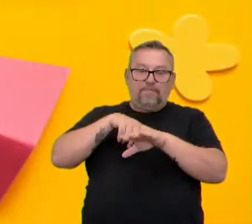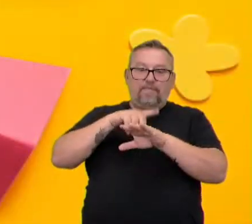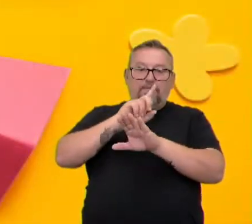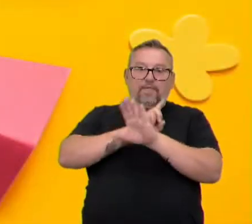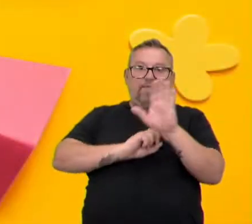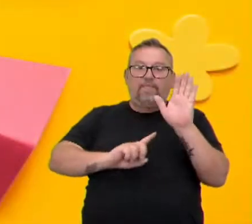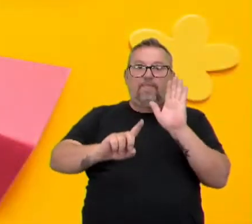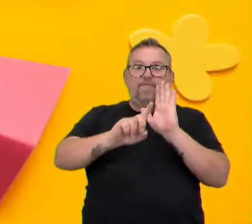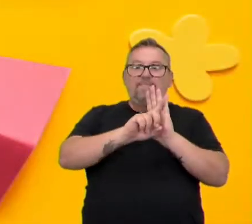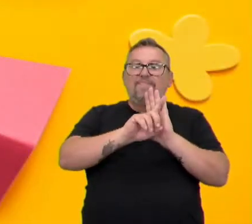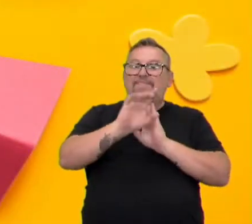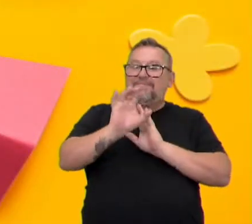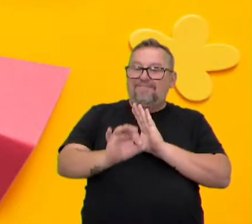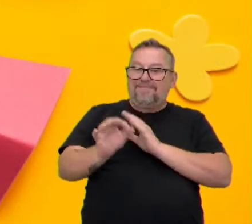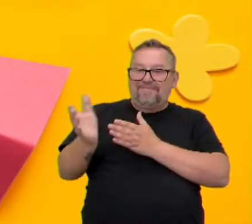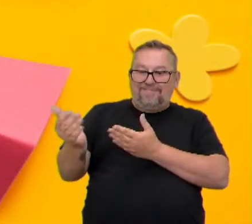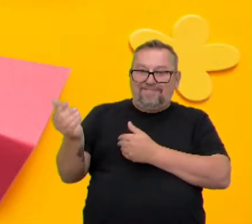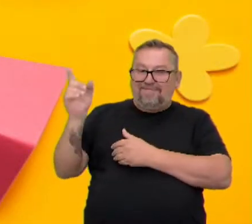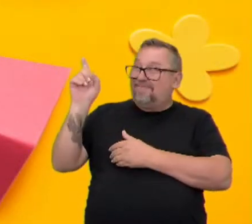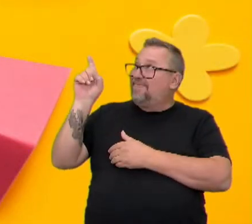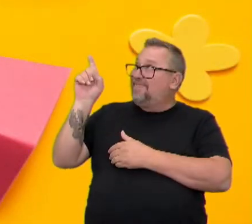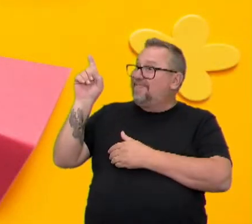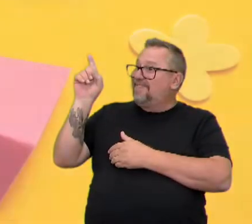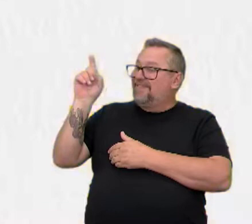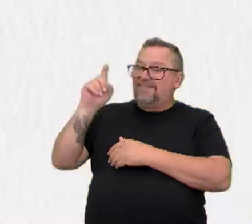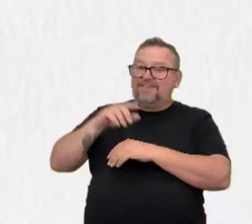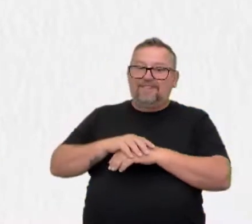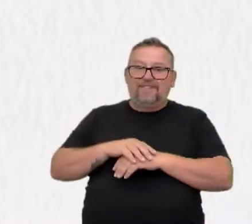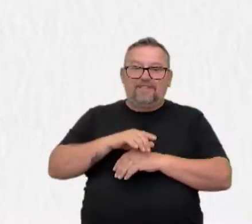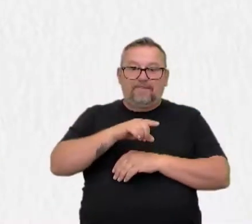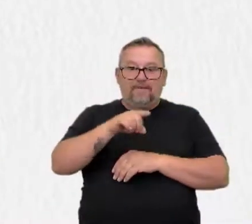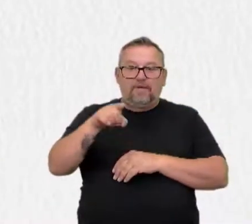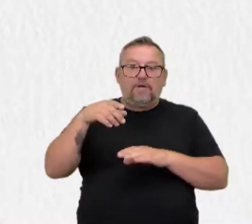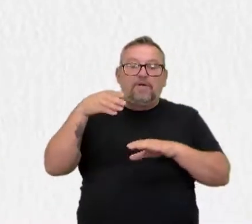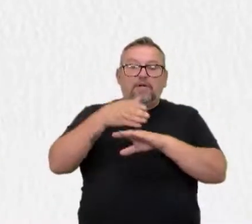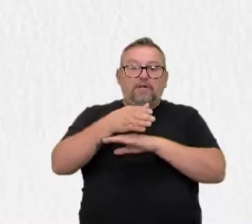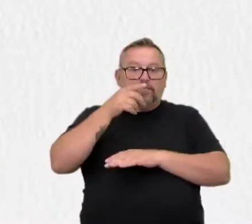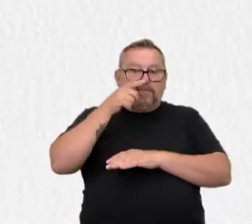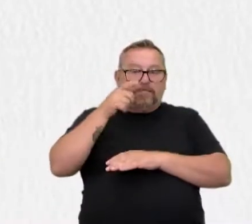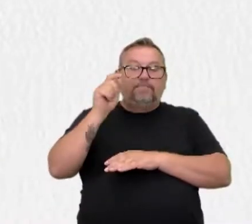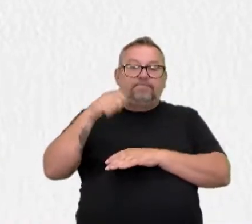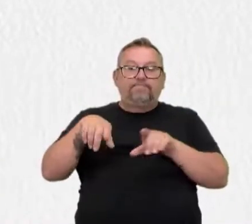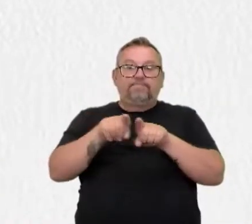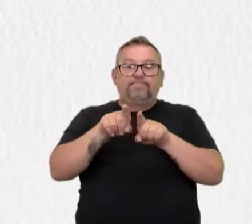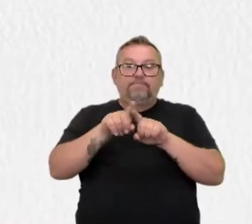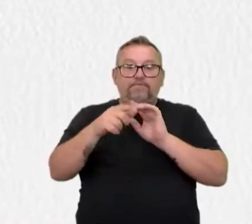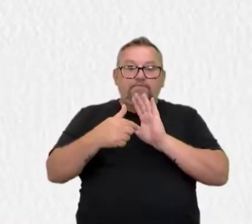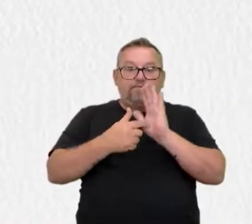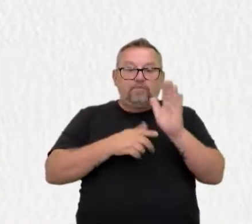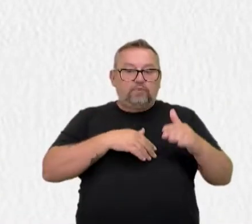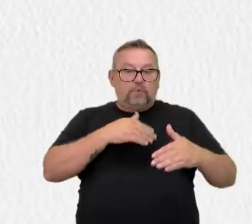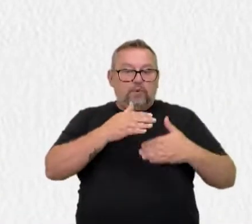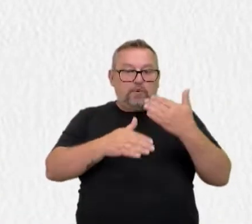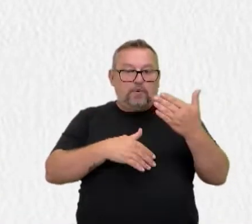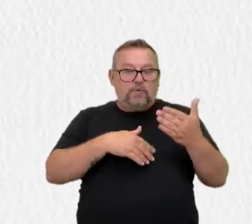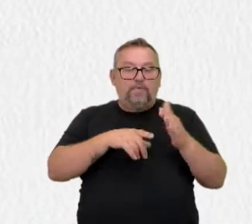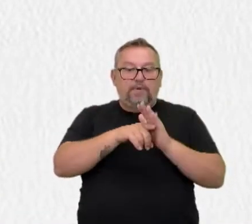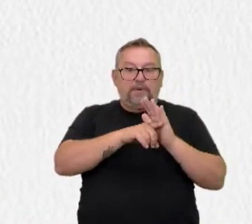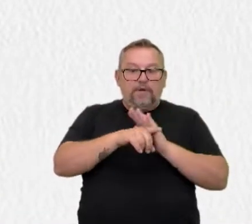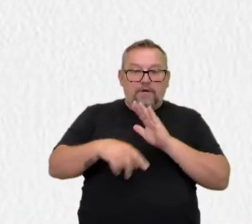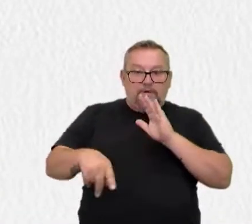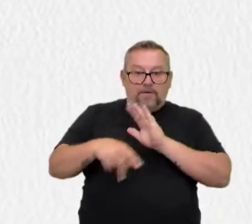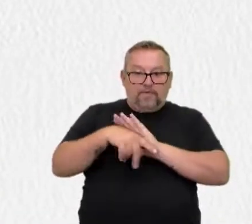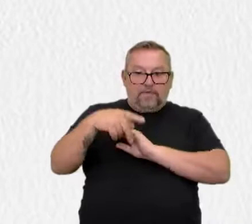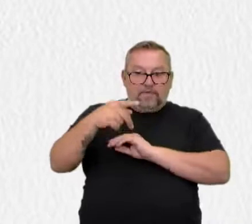protagonismo juvenil. Olha só aí na tela para vocês, o momento que vocês, estudantes, brilham e que podem mostrar todo o processo de pesquisa de vocês, tá